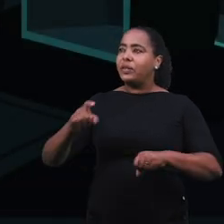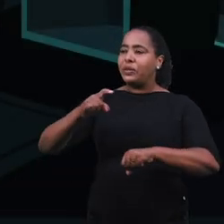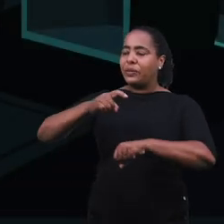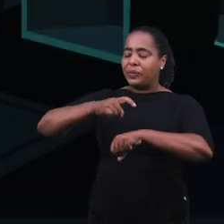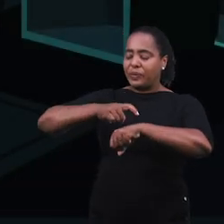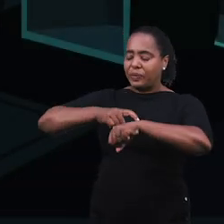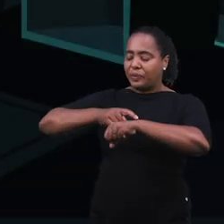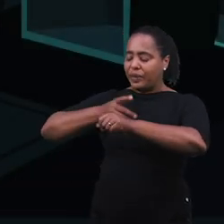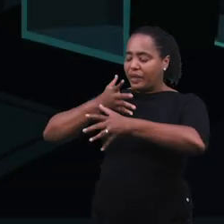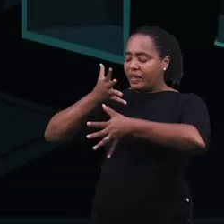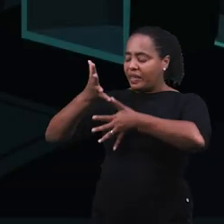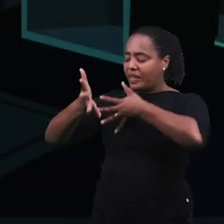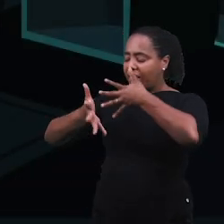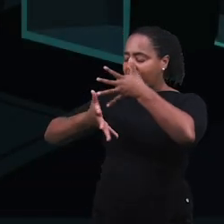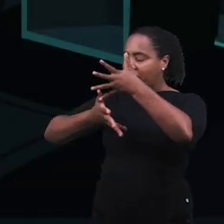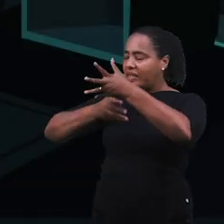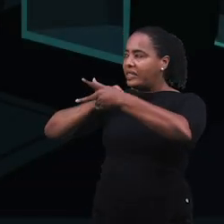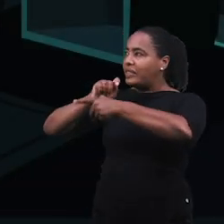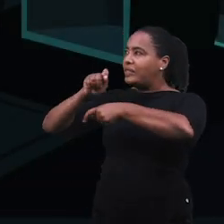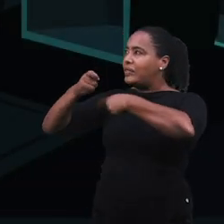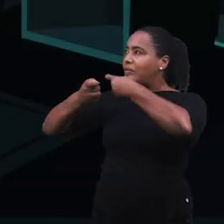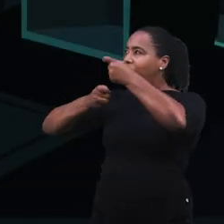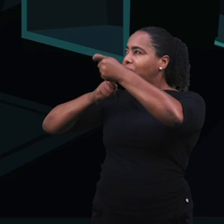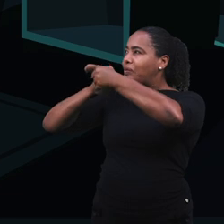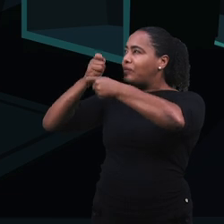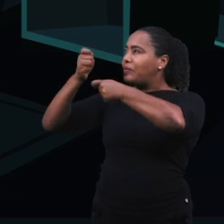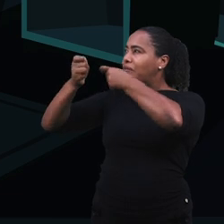Quando falo com